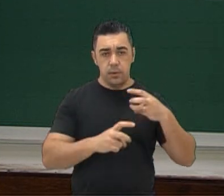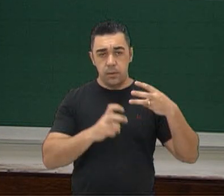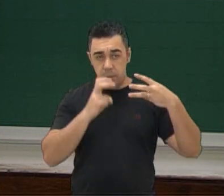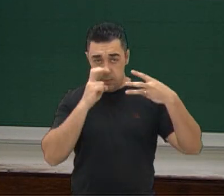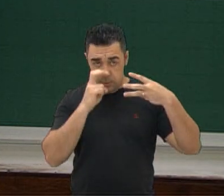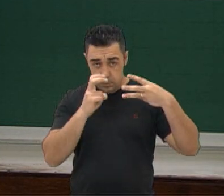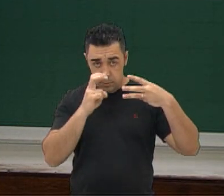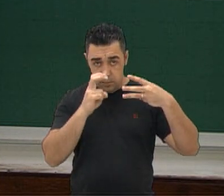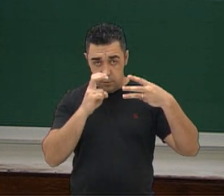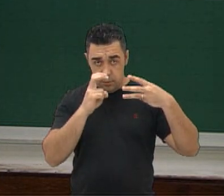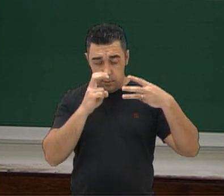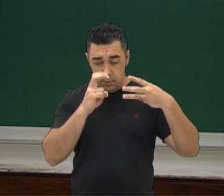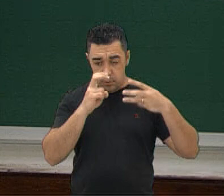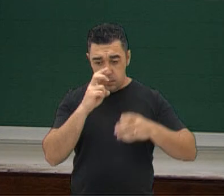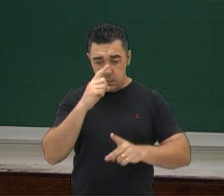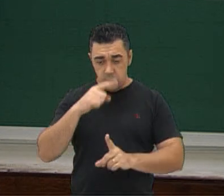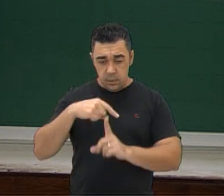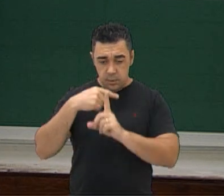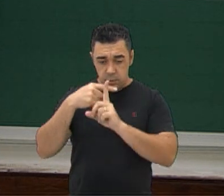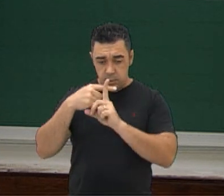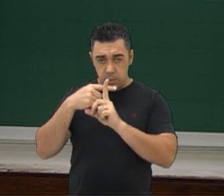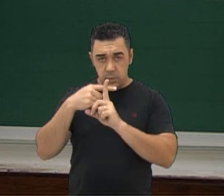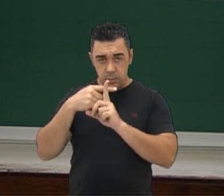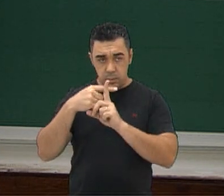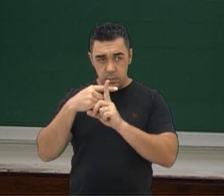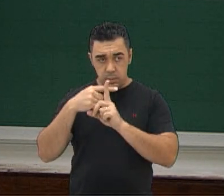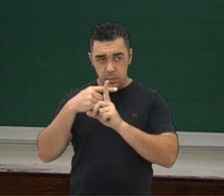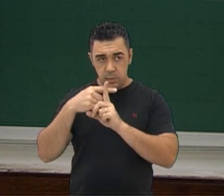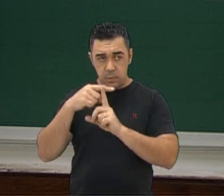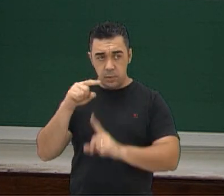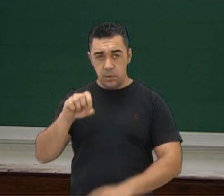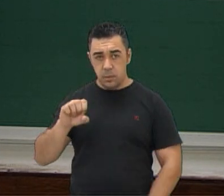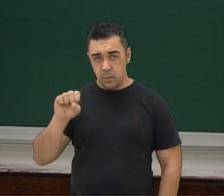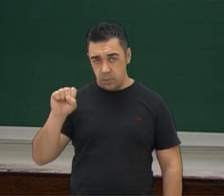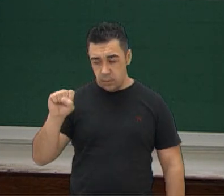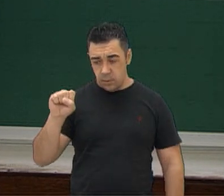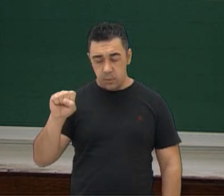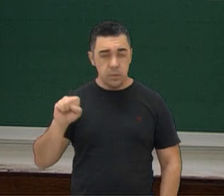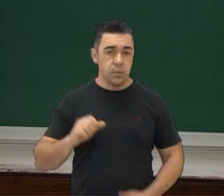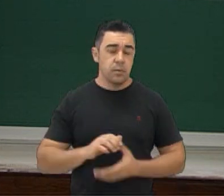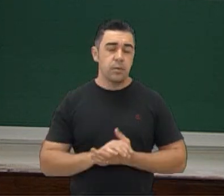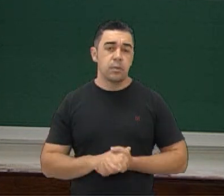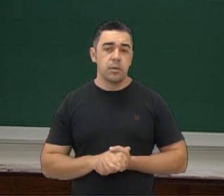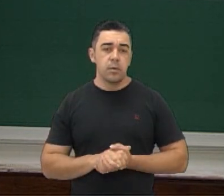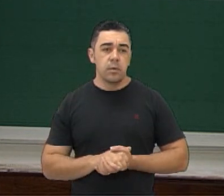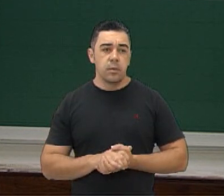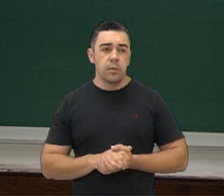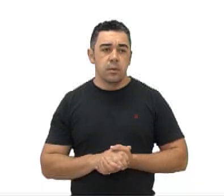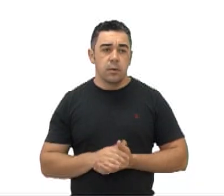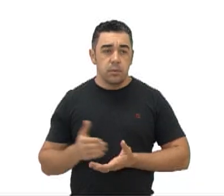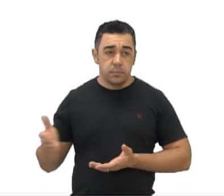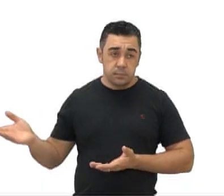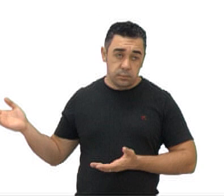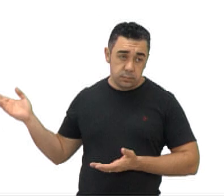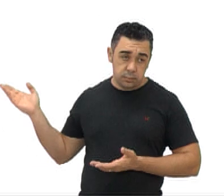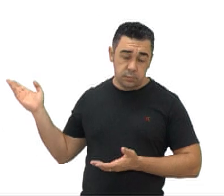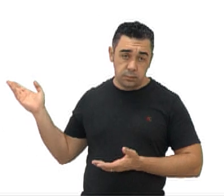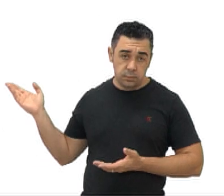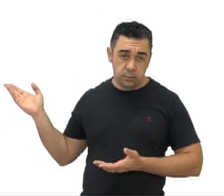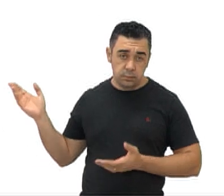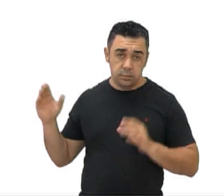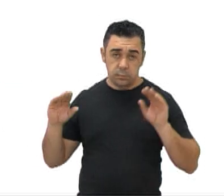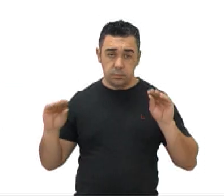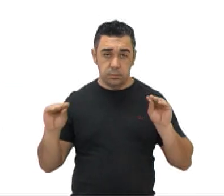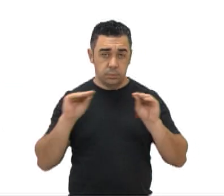5. E somarmos, que já compreende como soma, ao número 8. Como podemos representar isso através